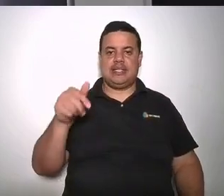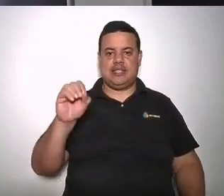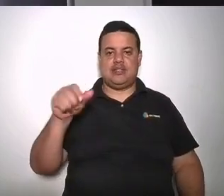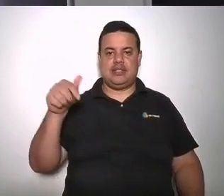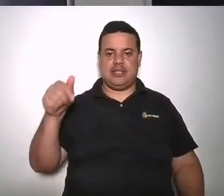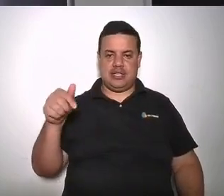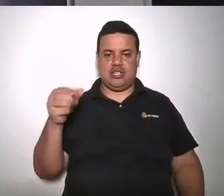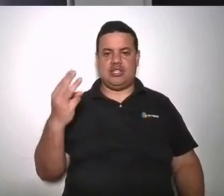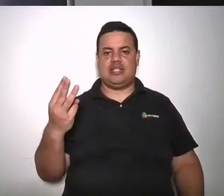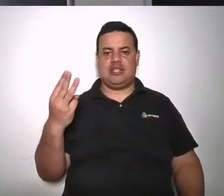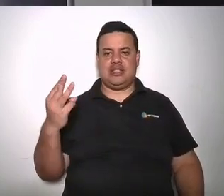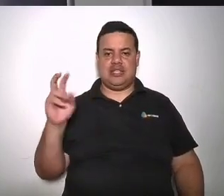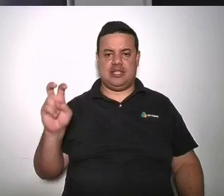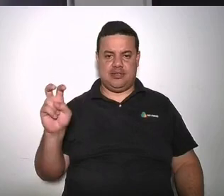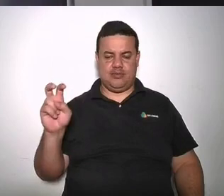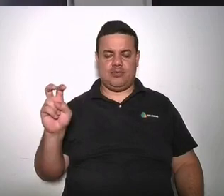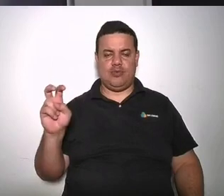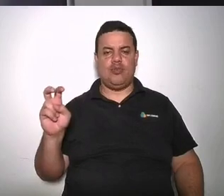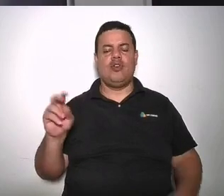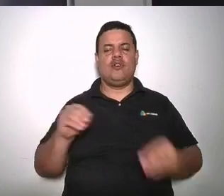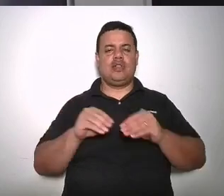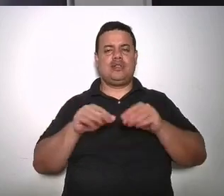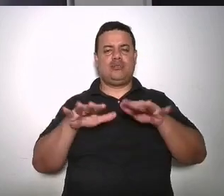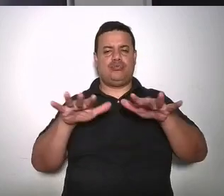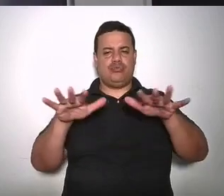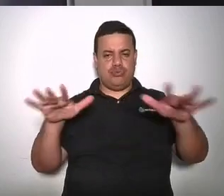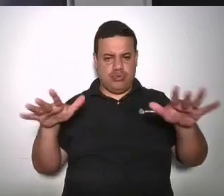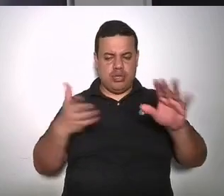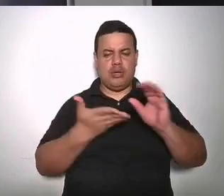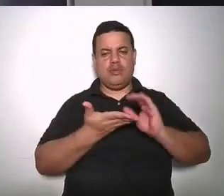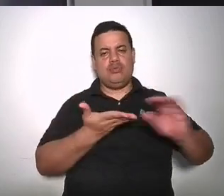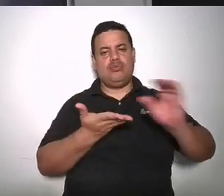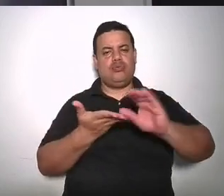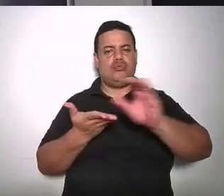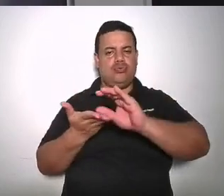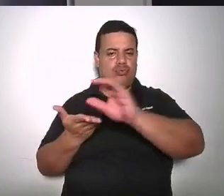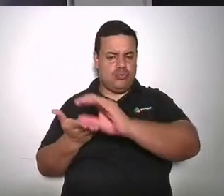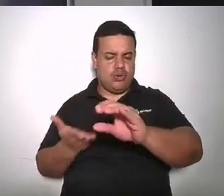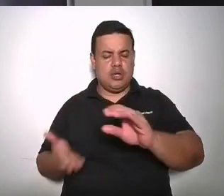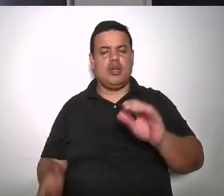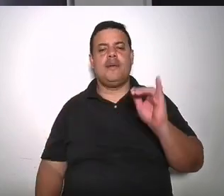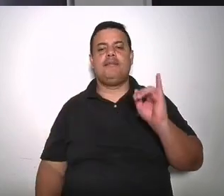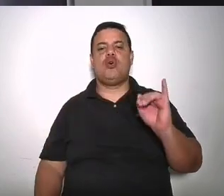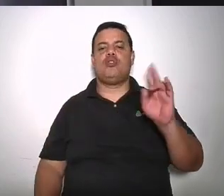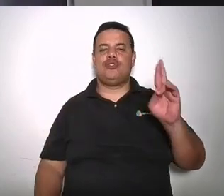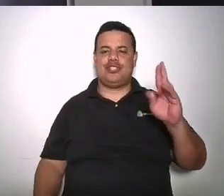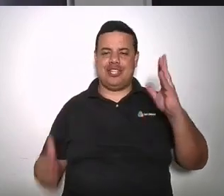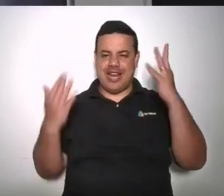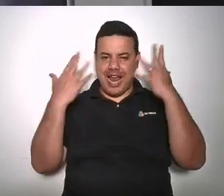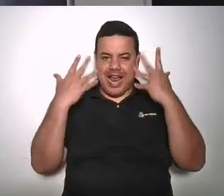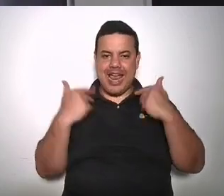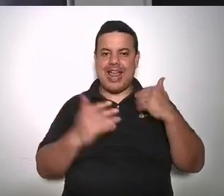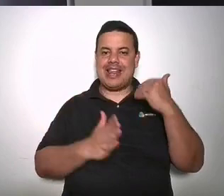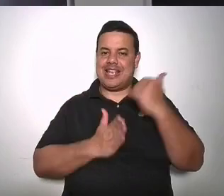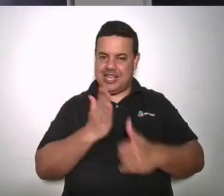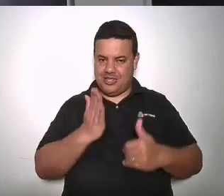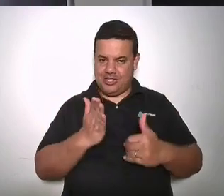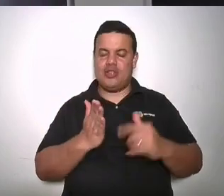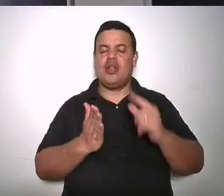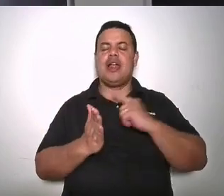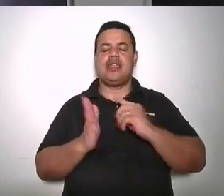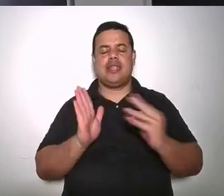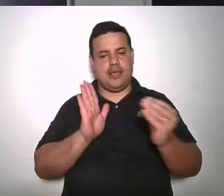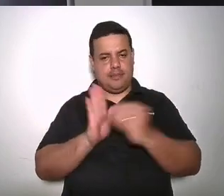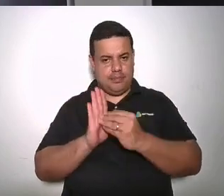264.707.335. Isso vai ser distribuído um a um. Imposto de renda retido na fonte vai estar lá dentro do orçamento, que vai estar dentro